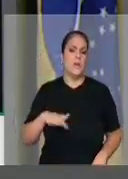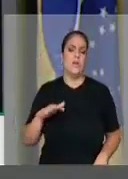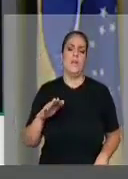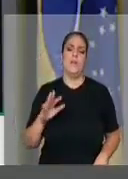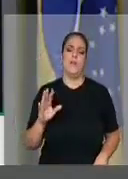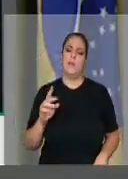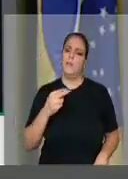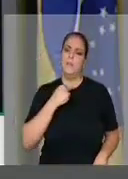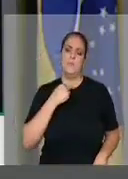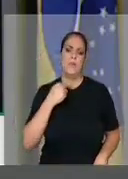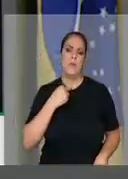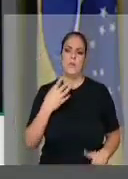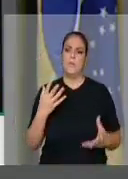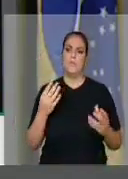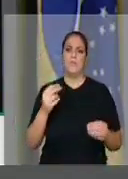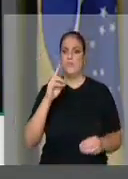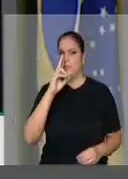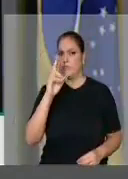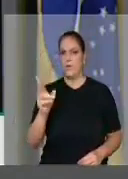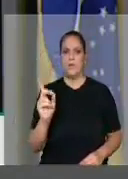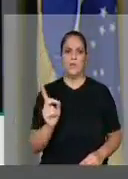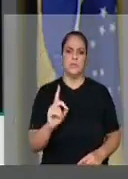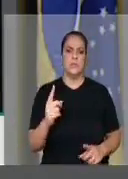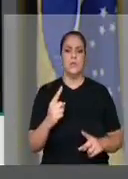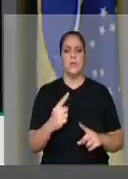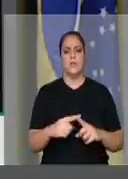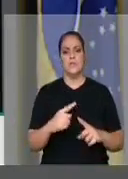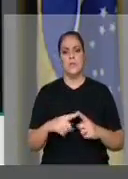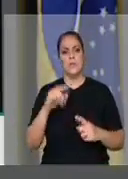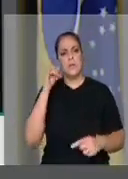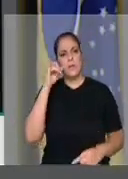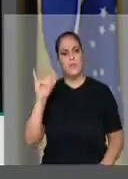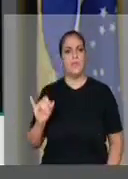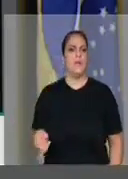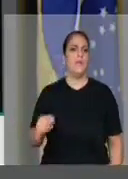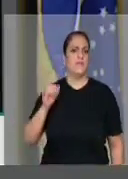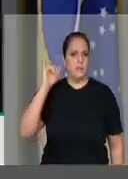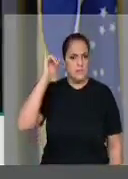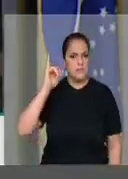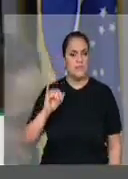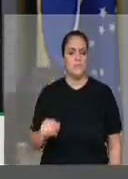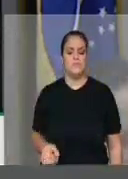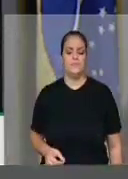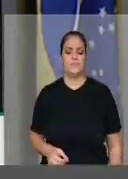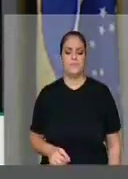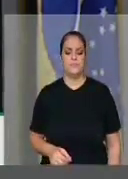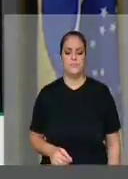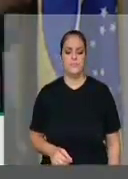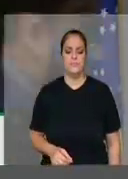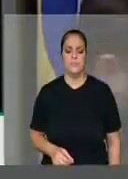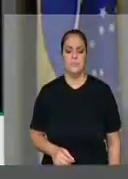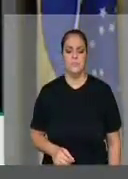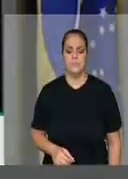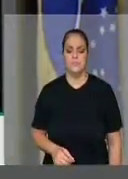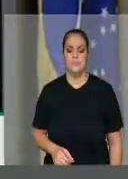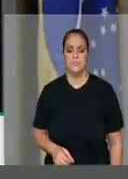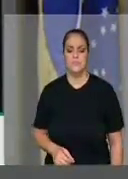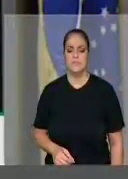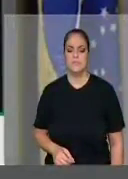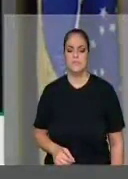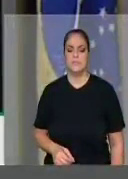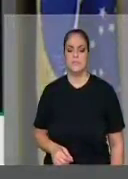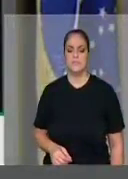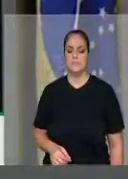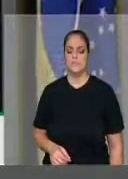demanda, senão volta a inflação. Combater a elisão. O sistema combate com a